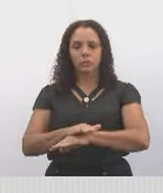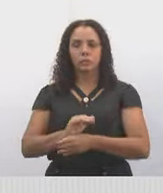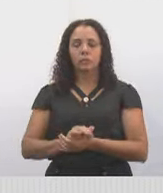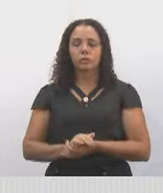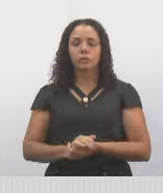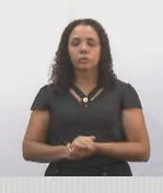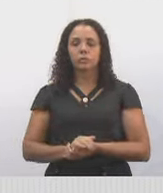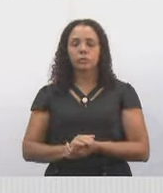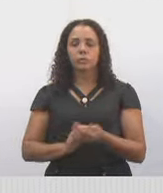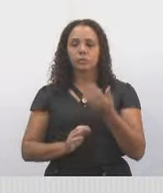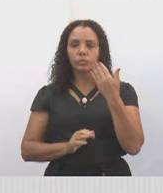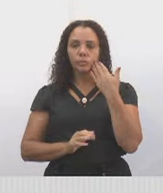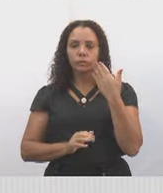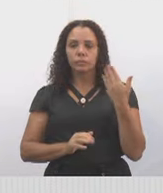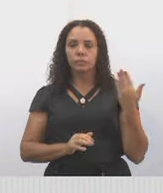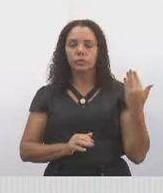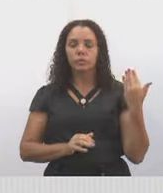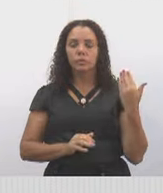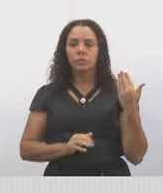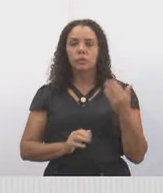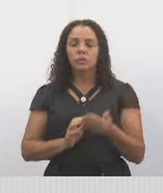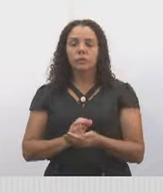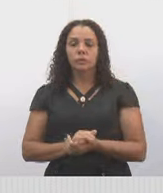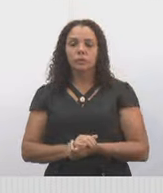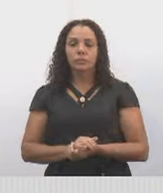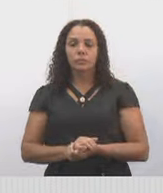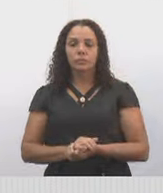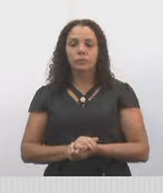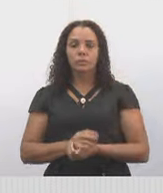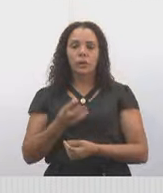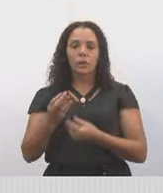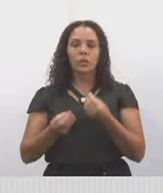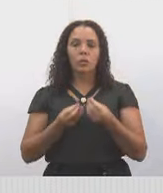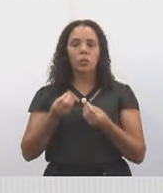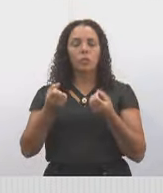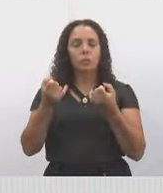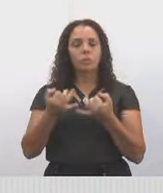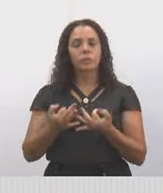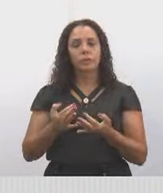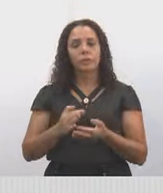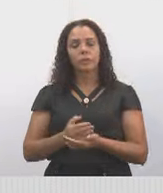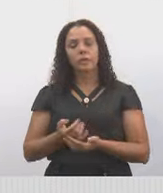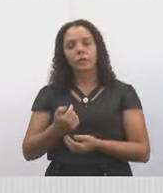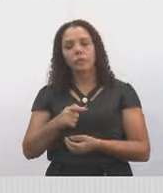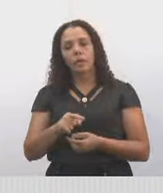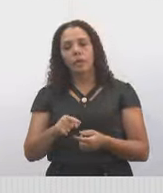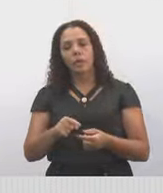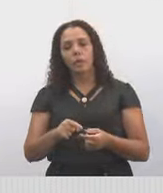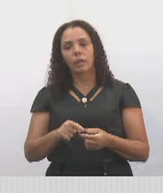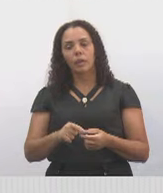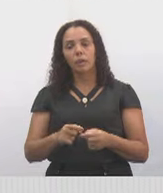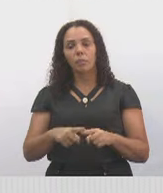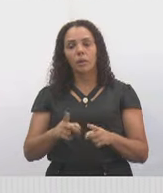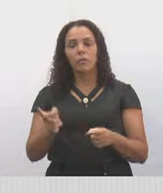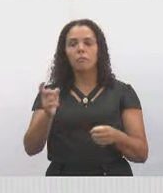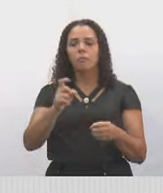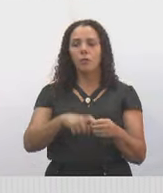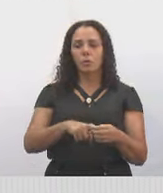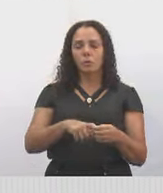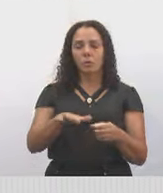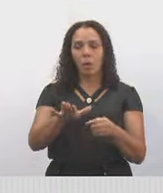Paraitinga frente 81 no Jardim São José é como eu falei vai faz o corte mas não volta para